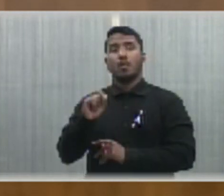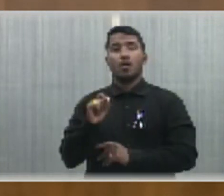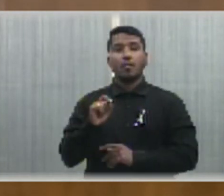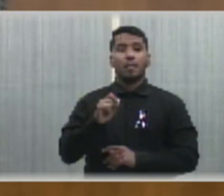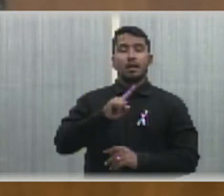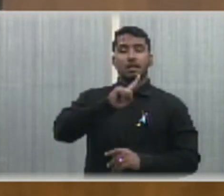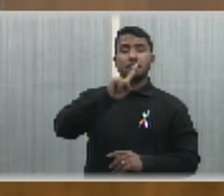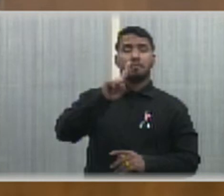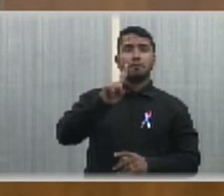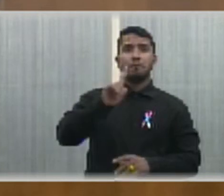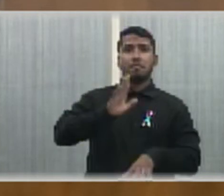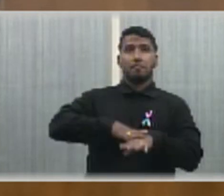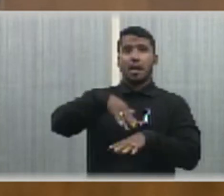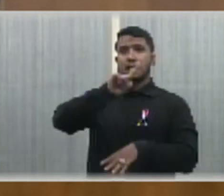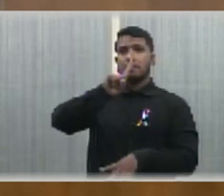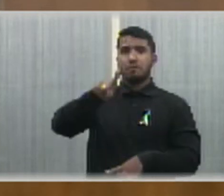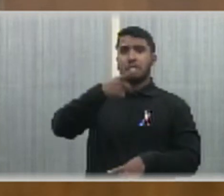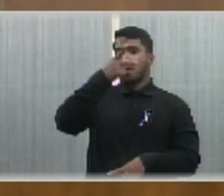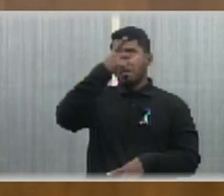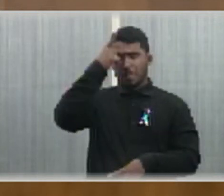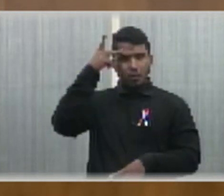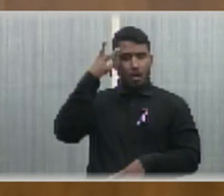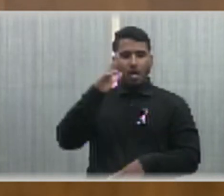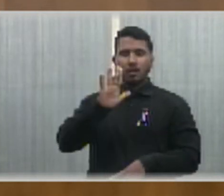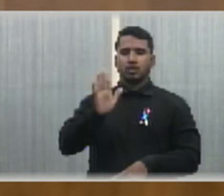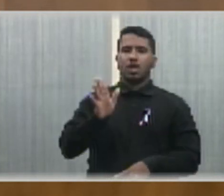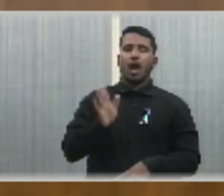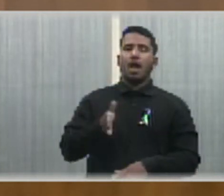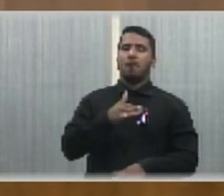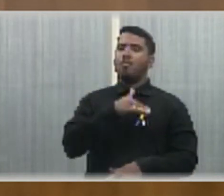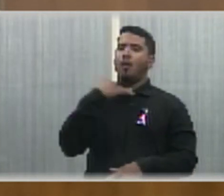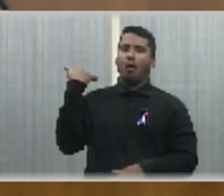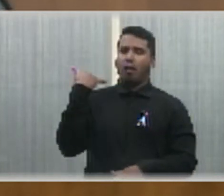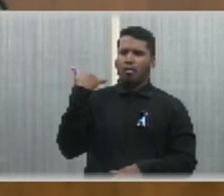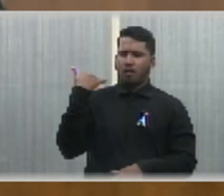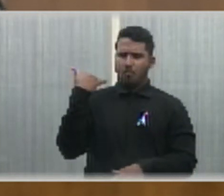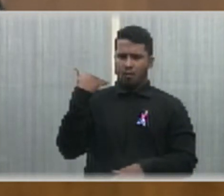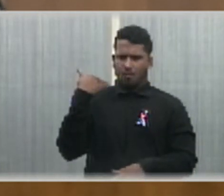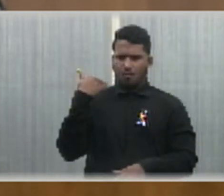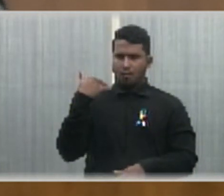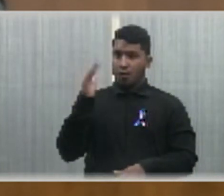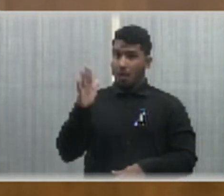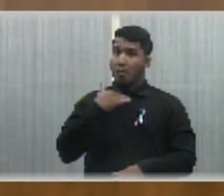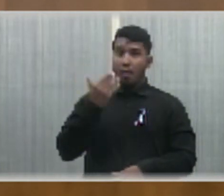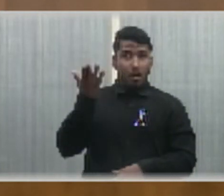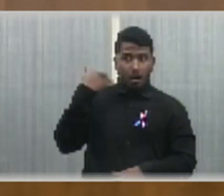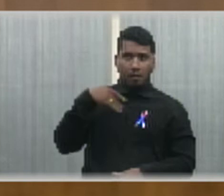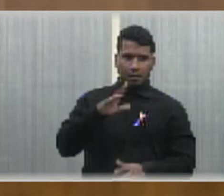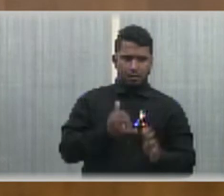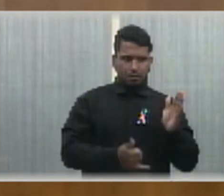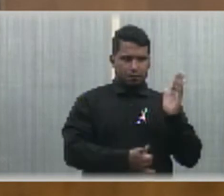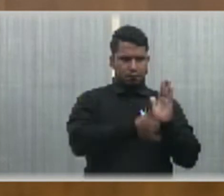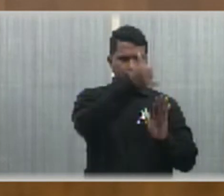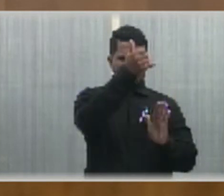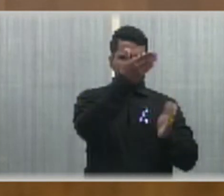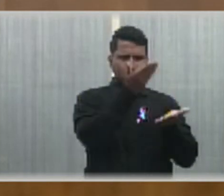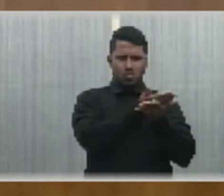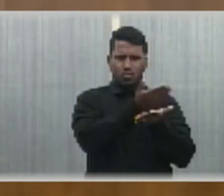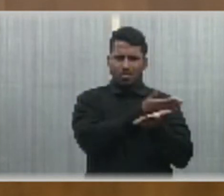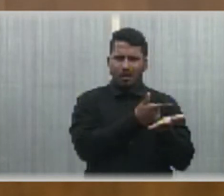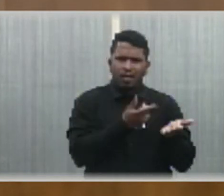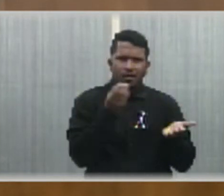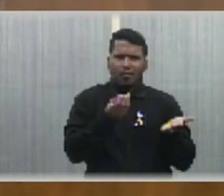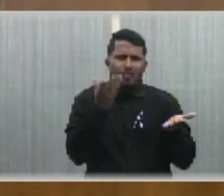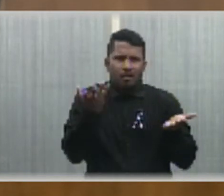de 1.000 pessoas mortas, falecidas, que estavam